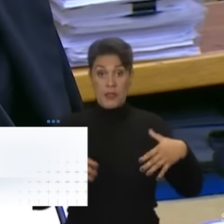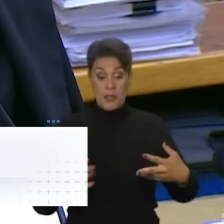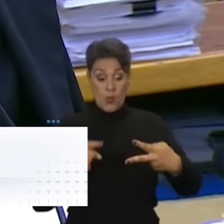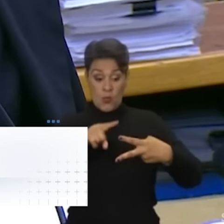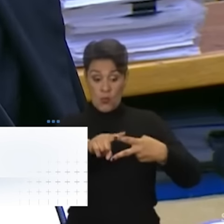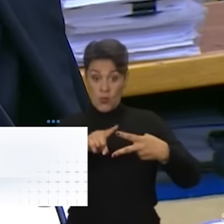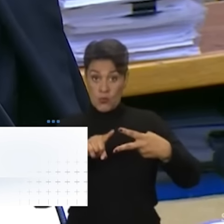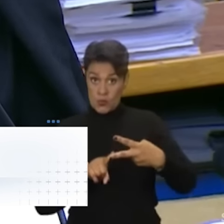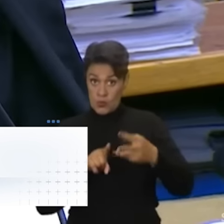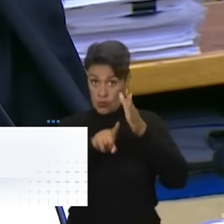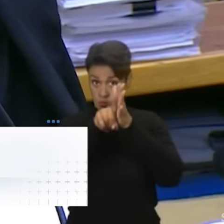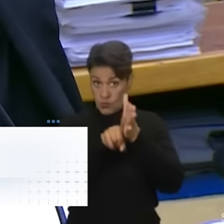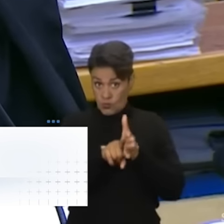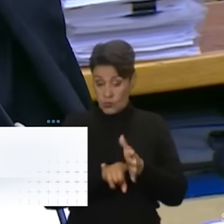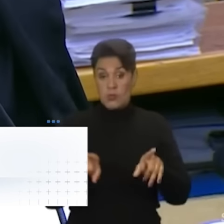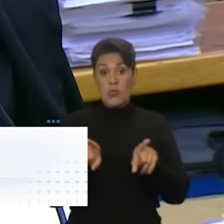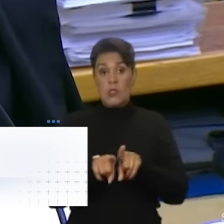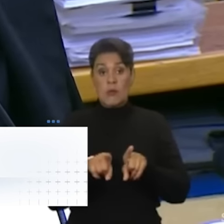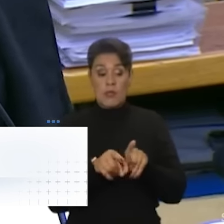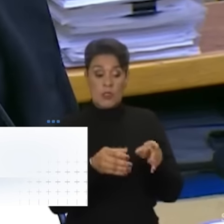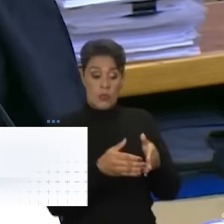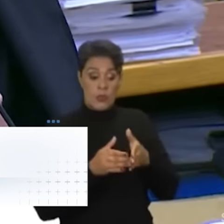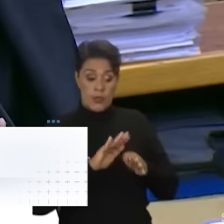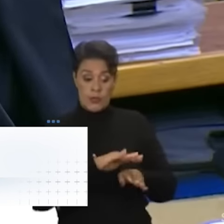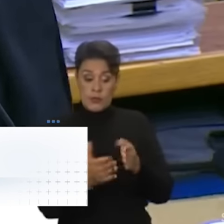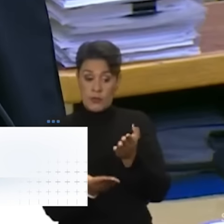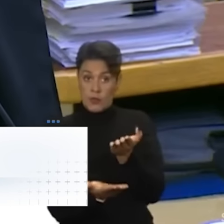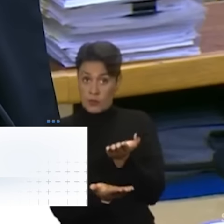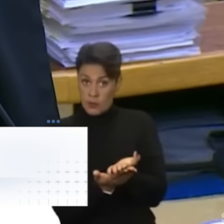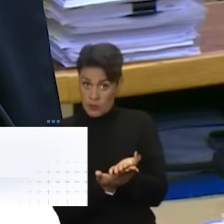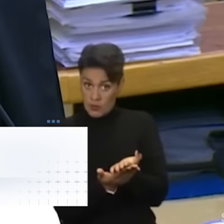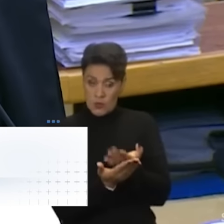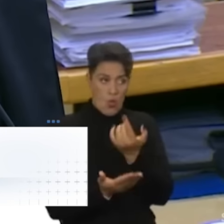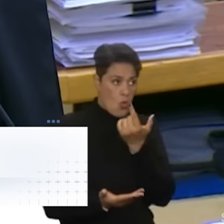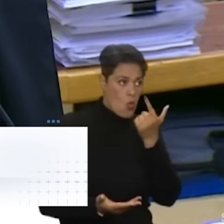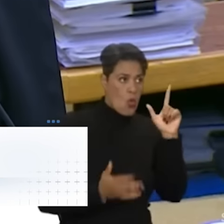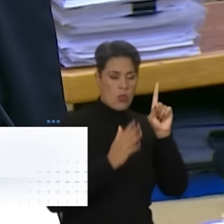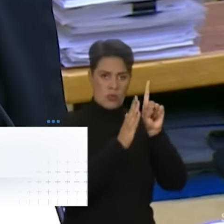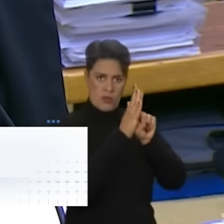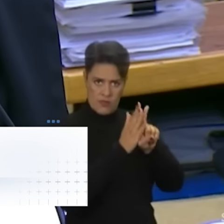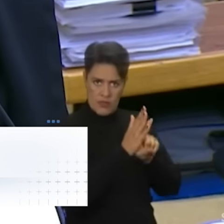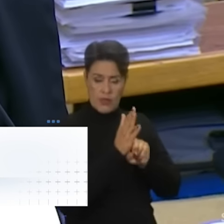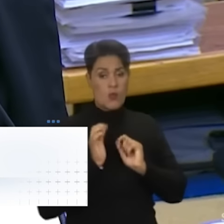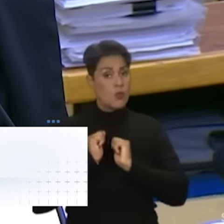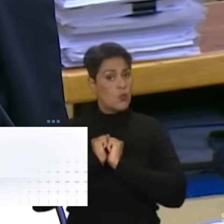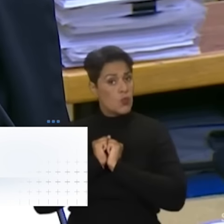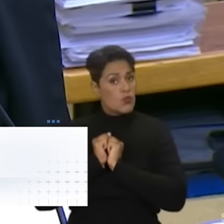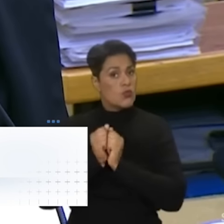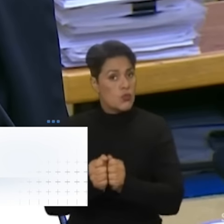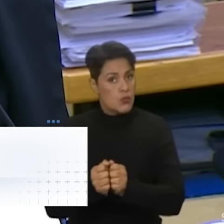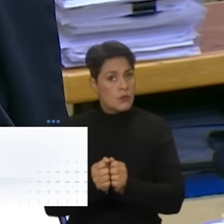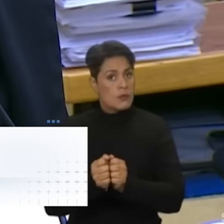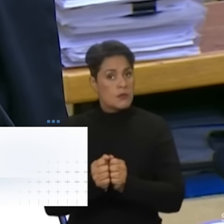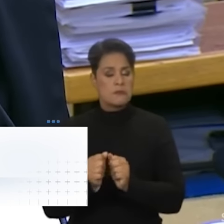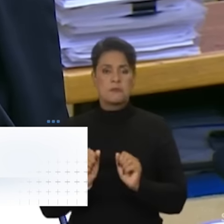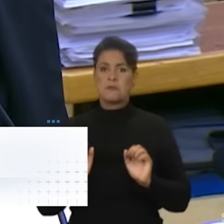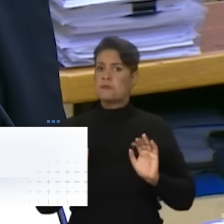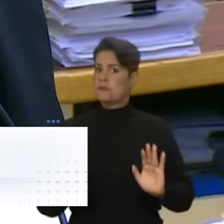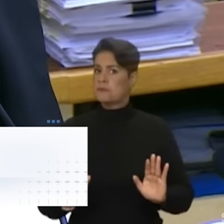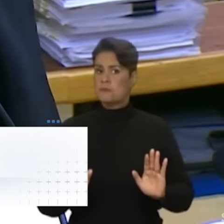das petições em anexo, outras investigações conexas a esses inquéritos, várias vezes